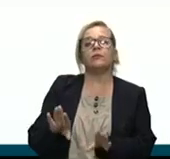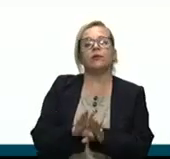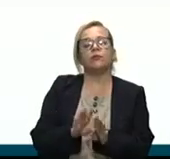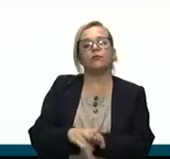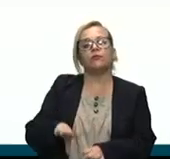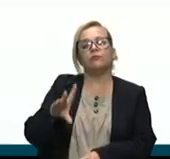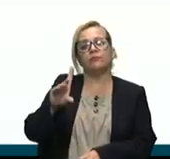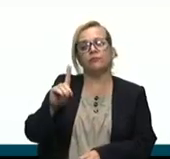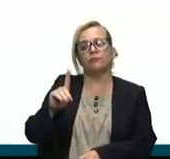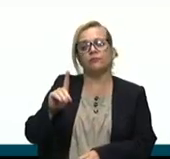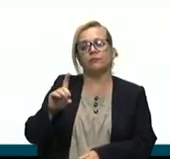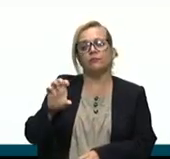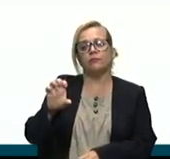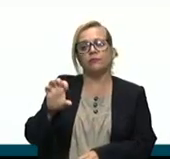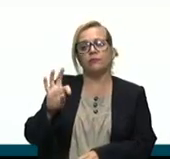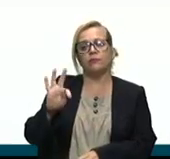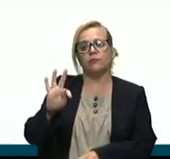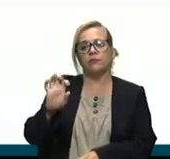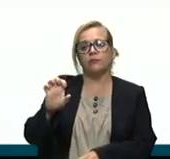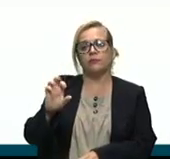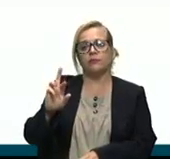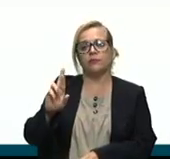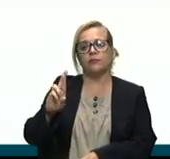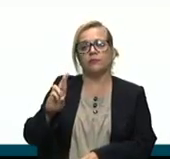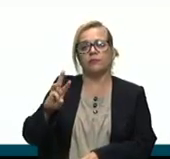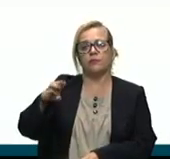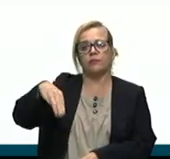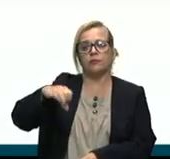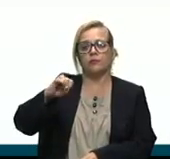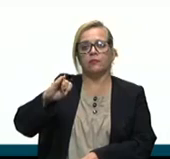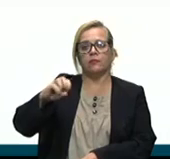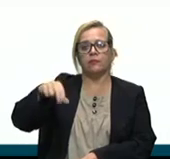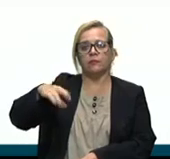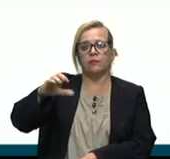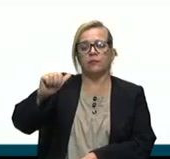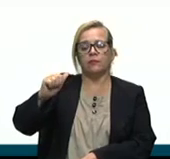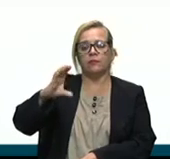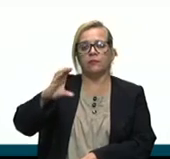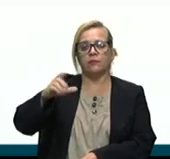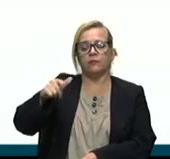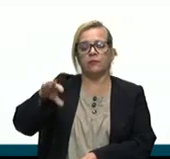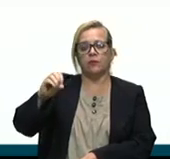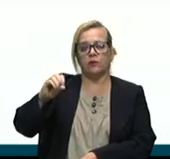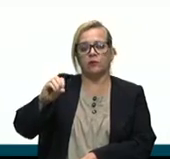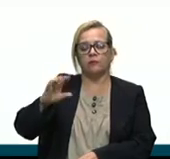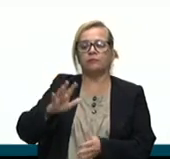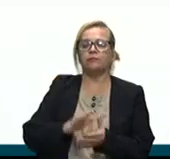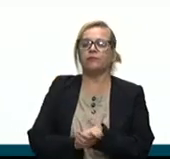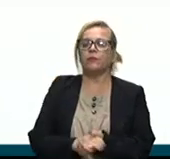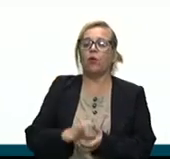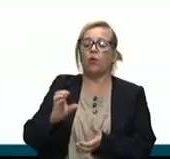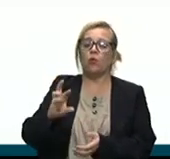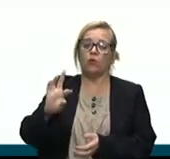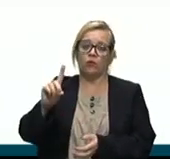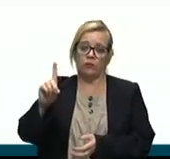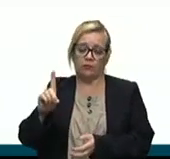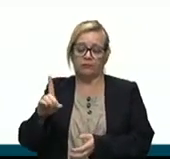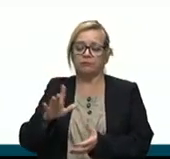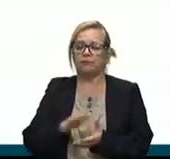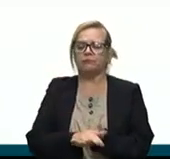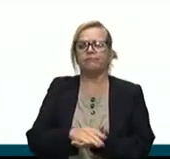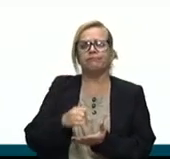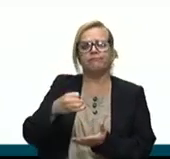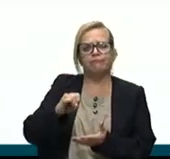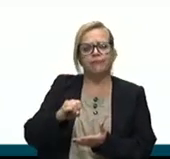determinação. Essa relação é expressa por coeficiente de determinação é igual a R ao quadrado. Então, se